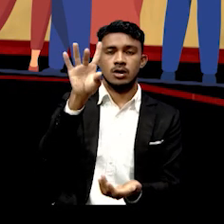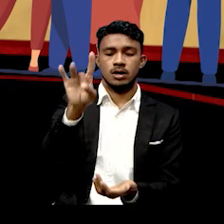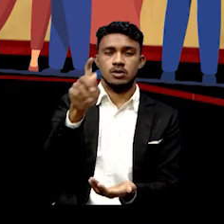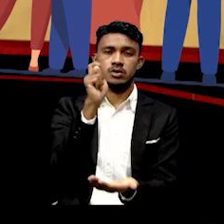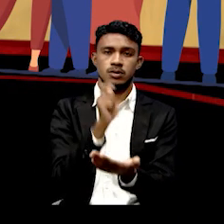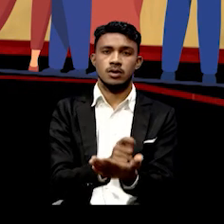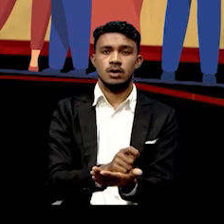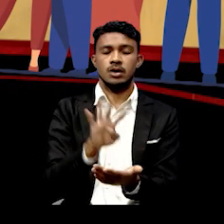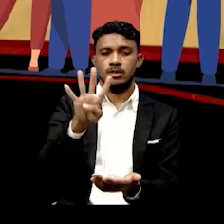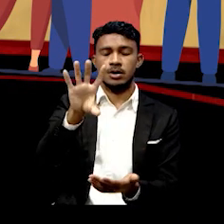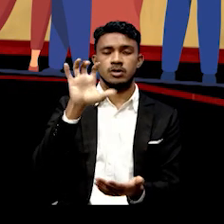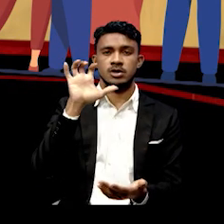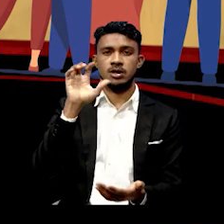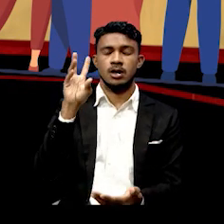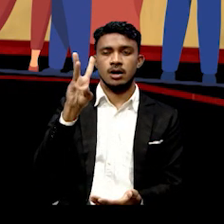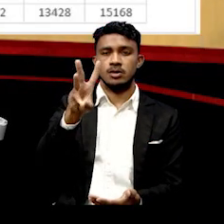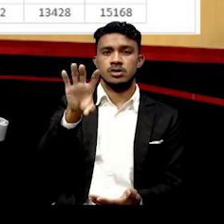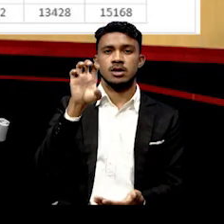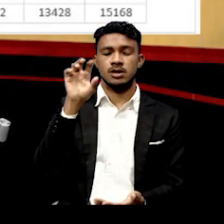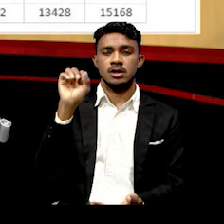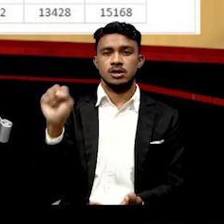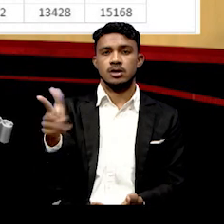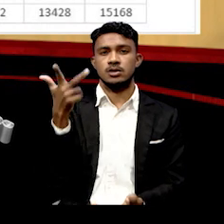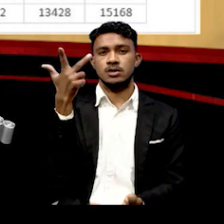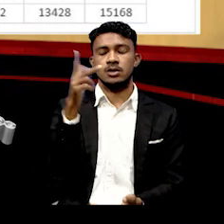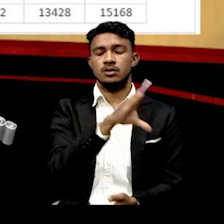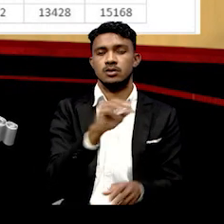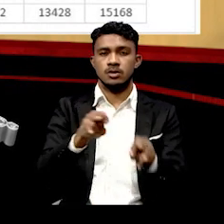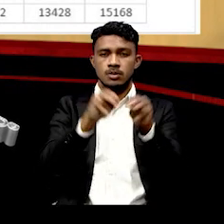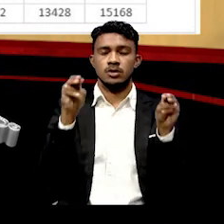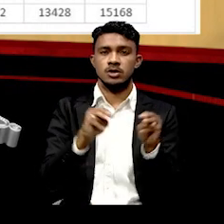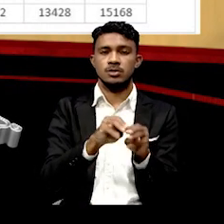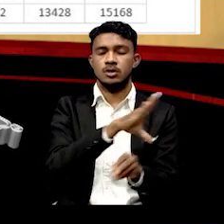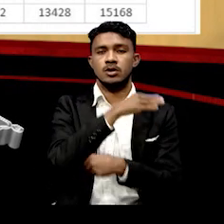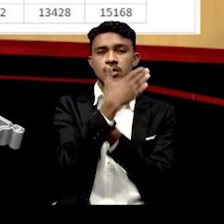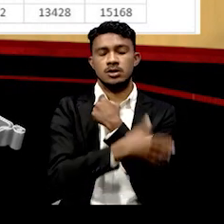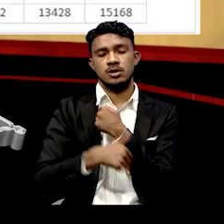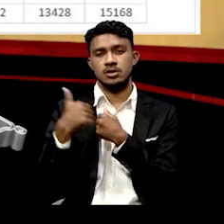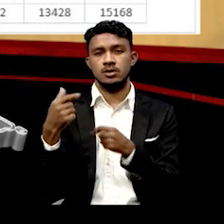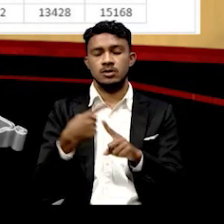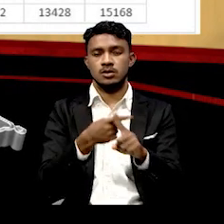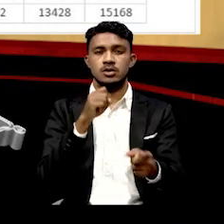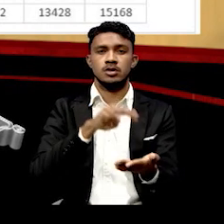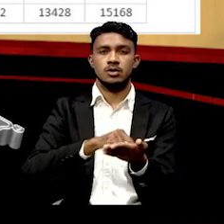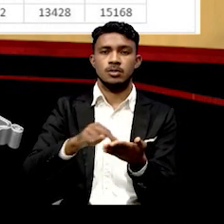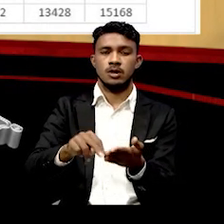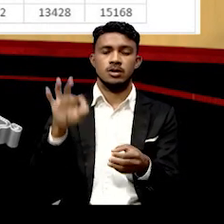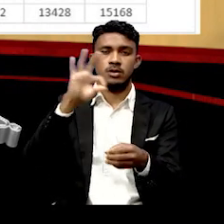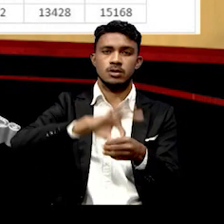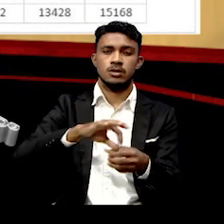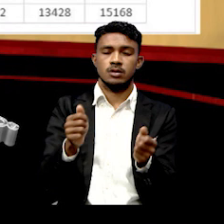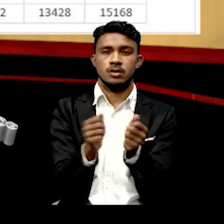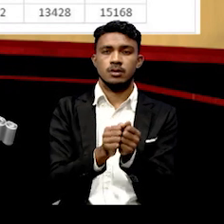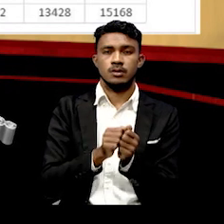atus neng sanulo resintolo, composto husi nível nacional no diáspora, husi número ne eleitor rihun